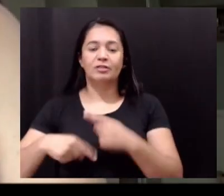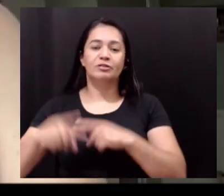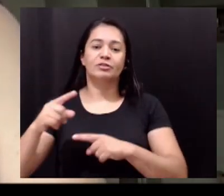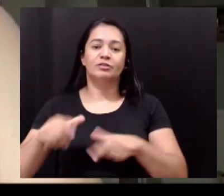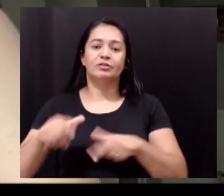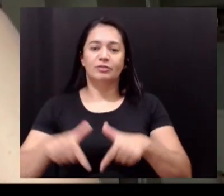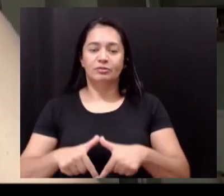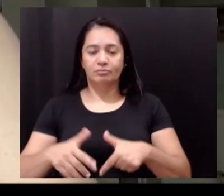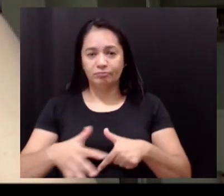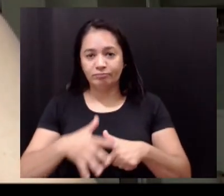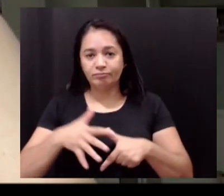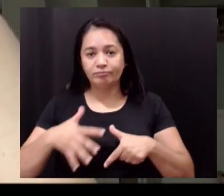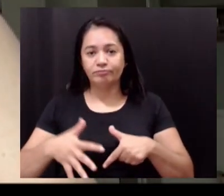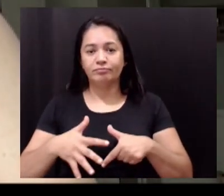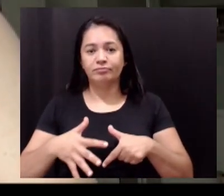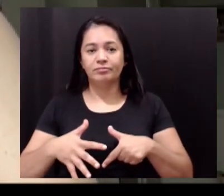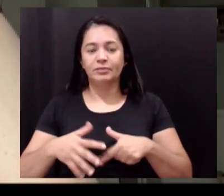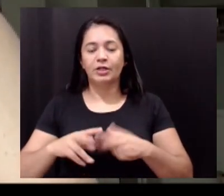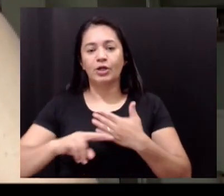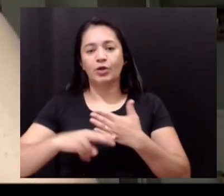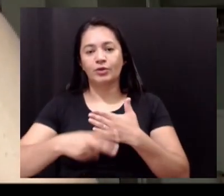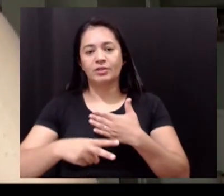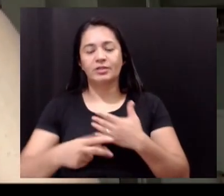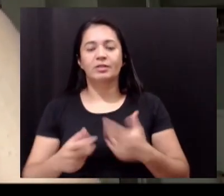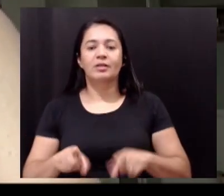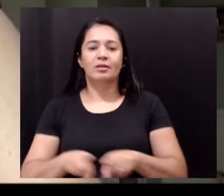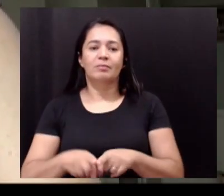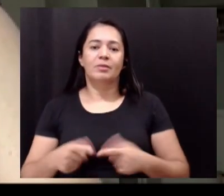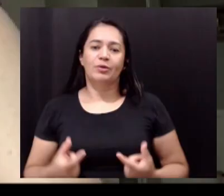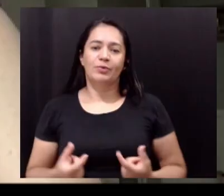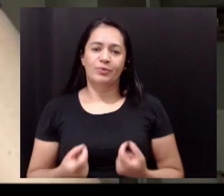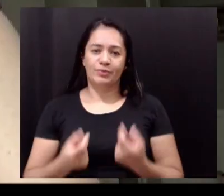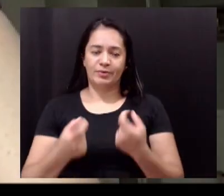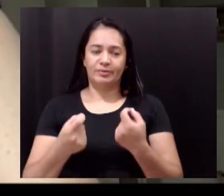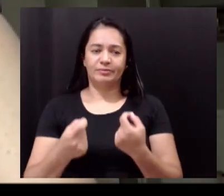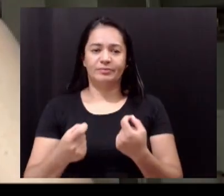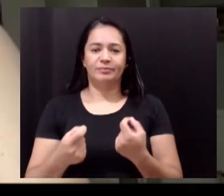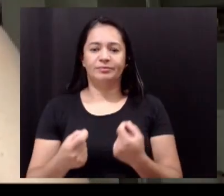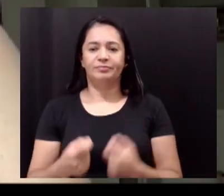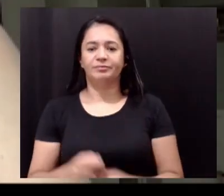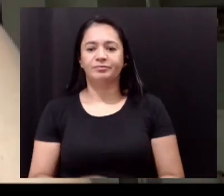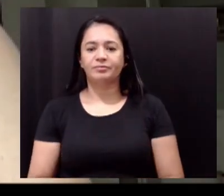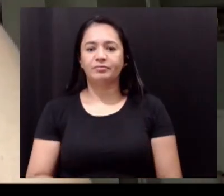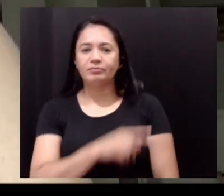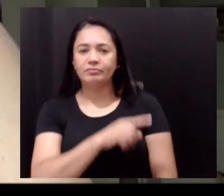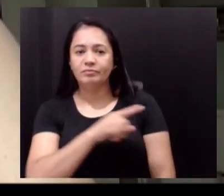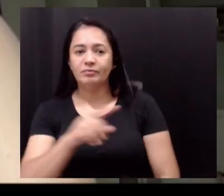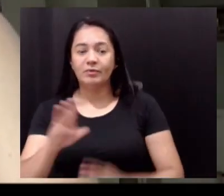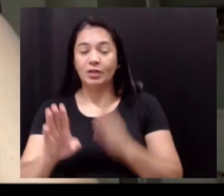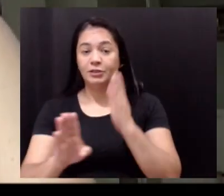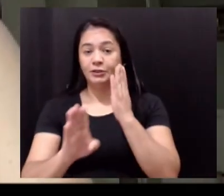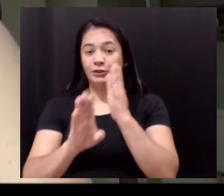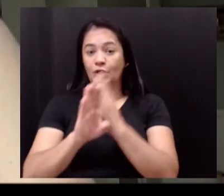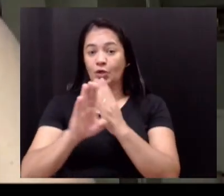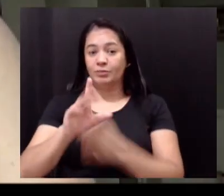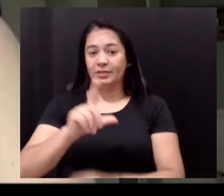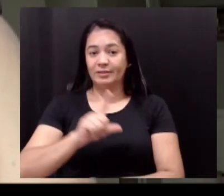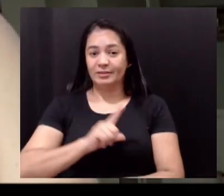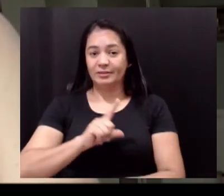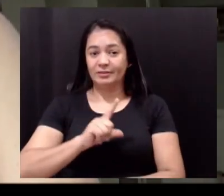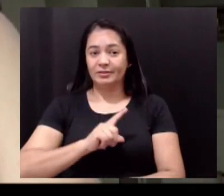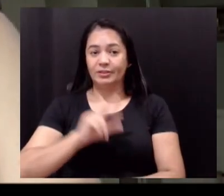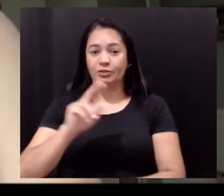por consequência, o câncer de colo de útero. Então, uma vez que você descobre que possui o HPV, você possui